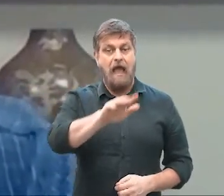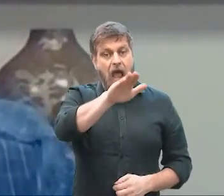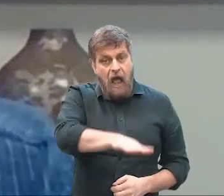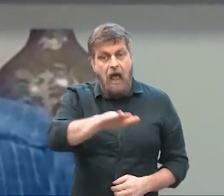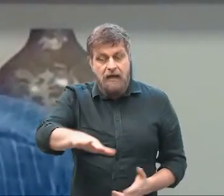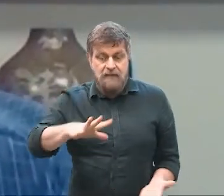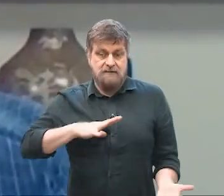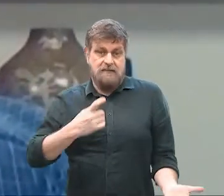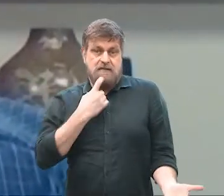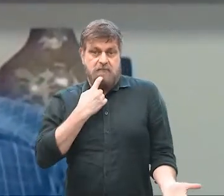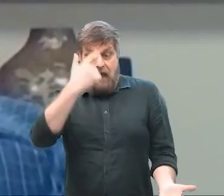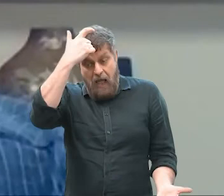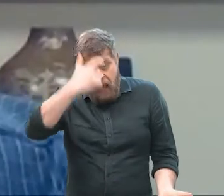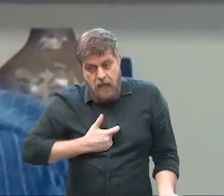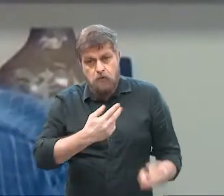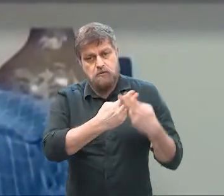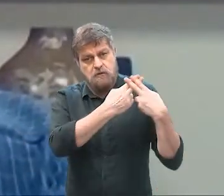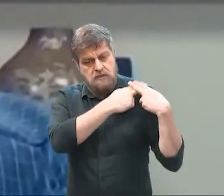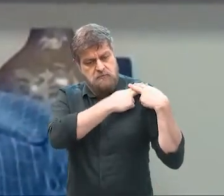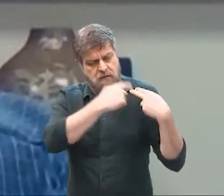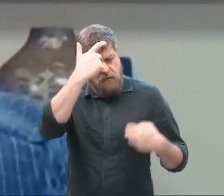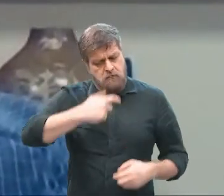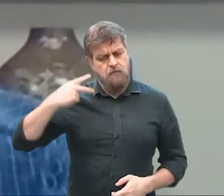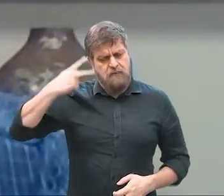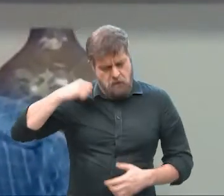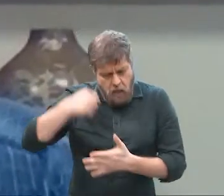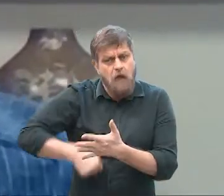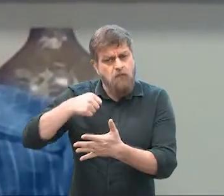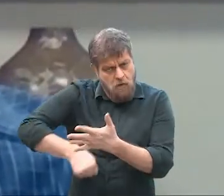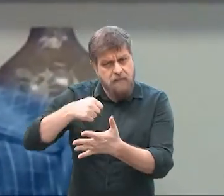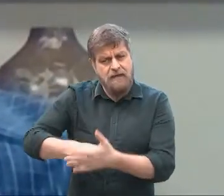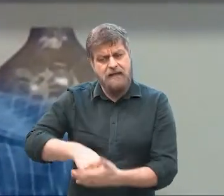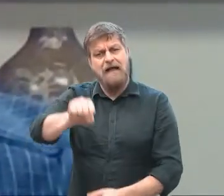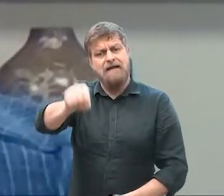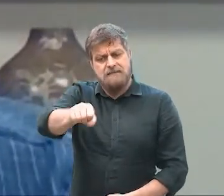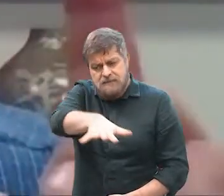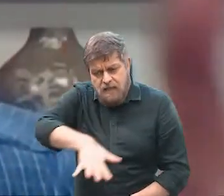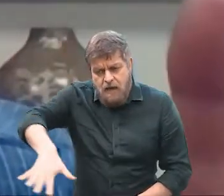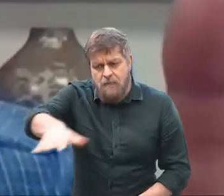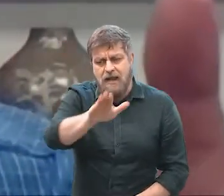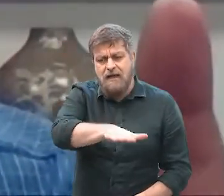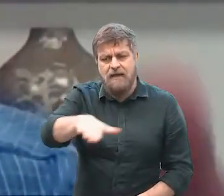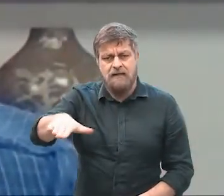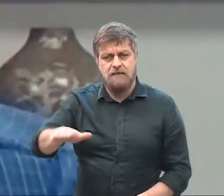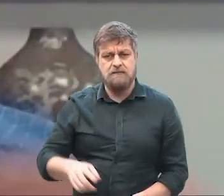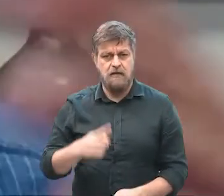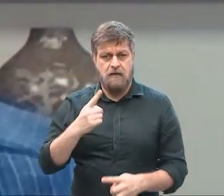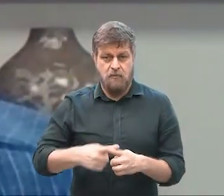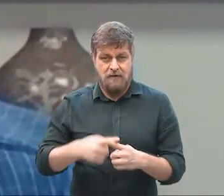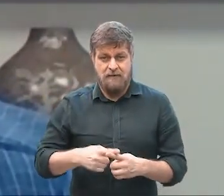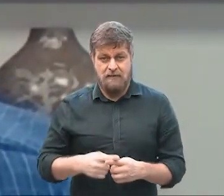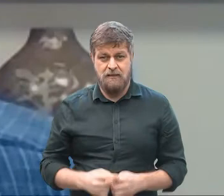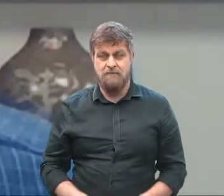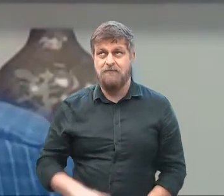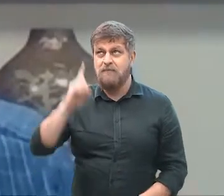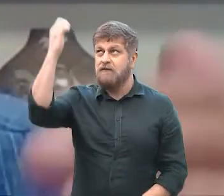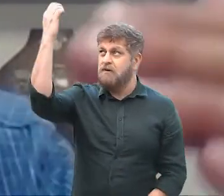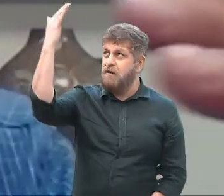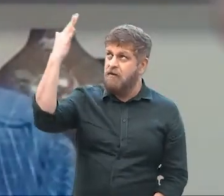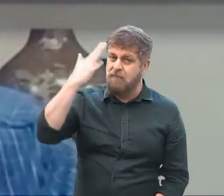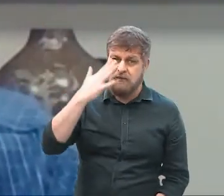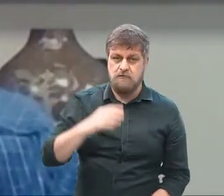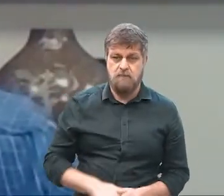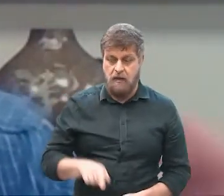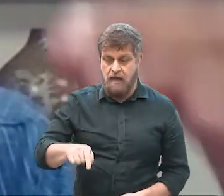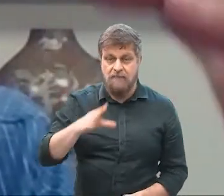Campinas é interesse meu. Enquanto eu for vereador, eu vou brigar também por esse segmento, porque um dia, se Deus abençoar, ela vai se